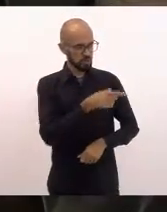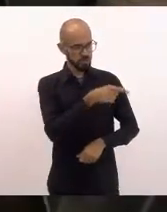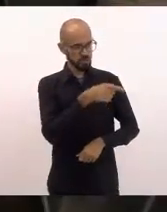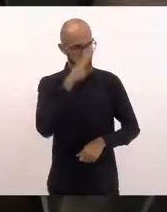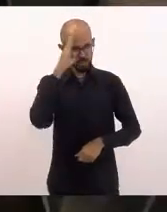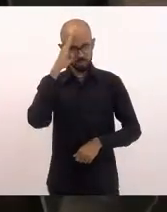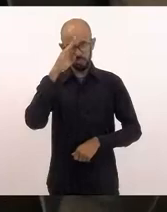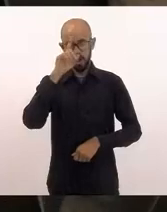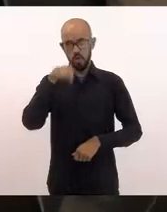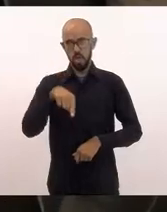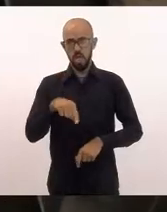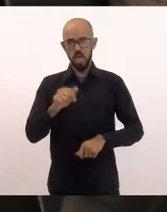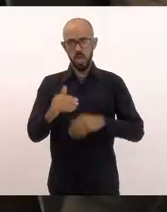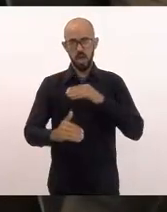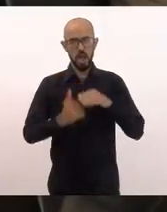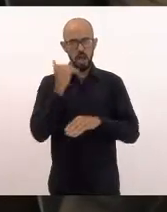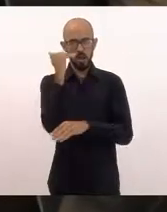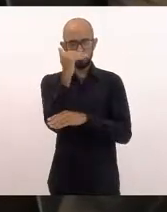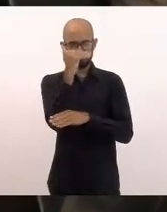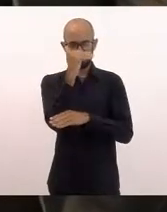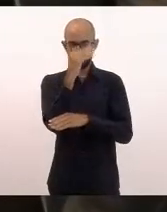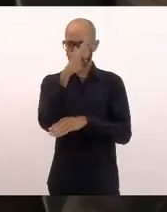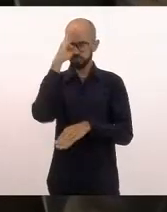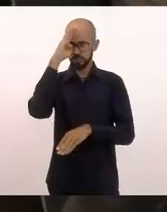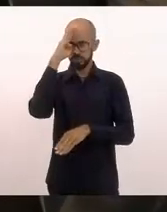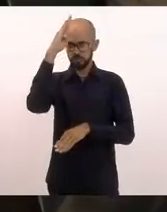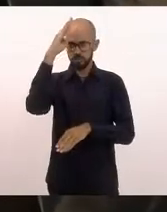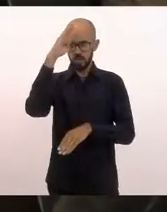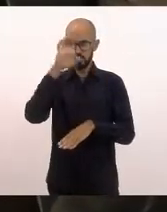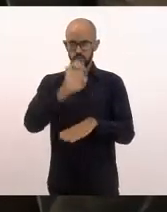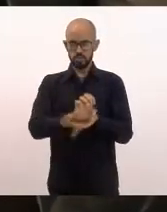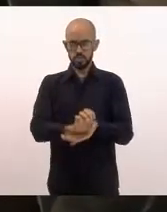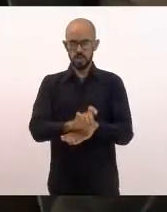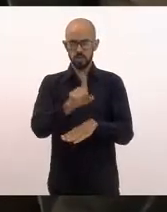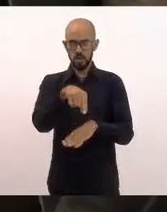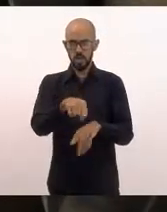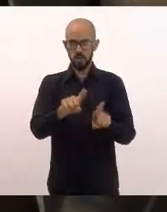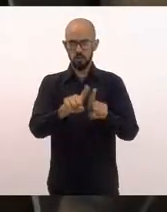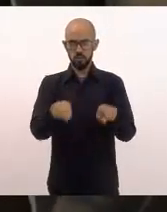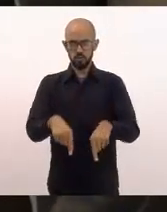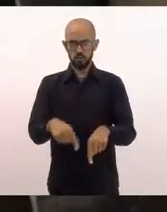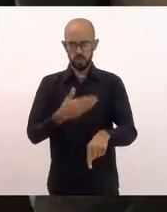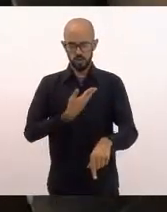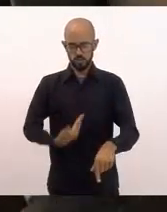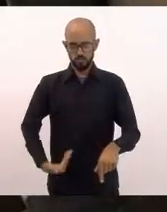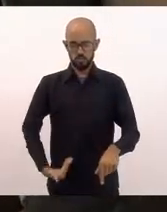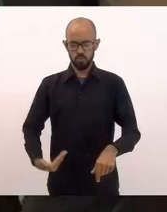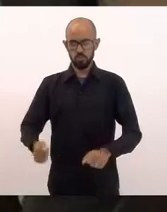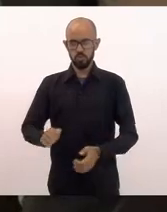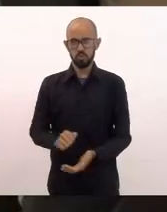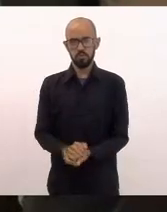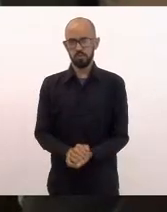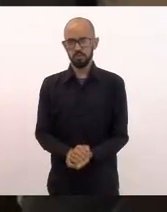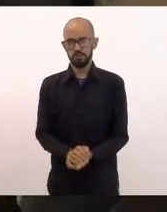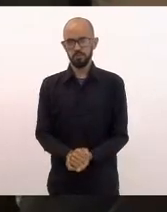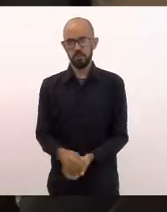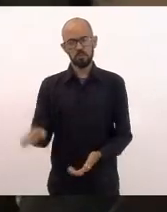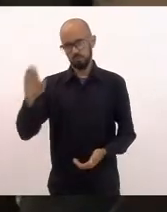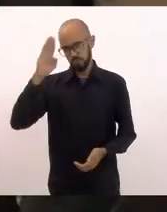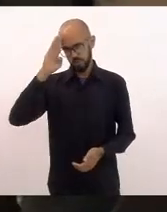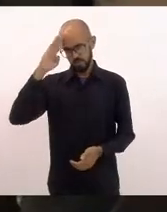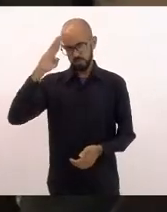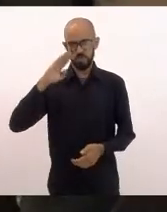prioridade absoluta do Estado é o funcionário público, principalmente da área